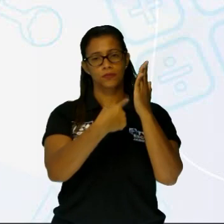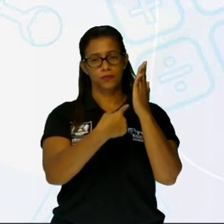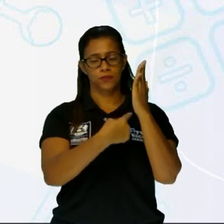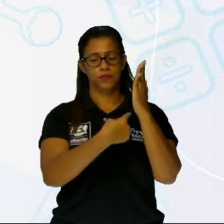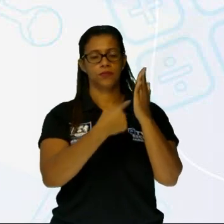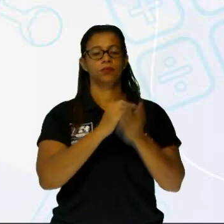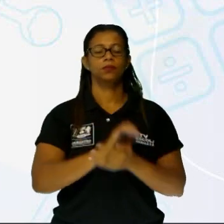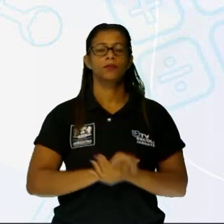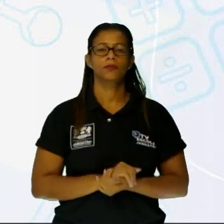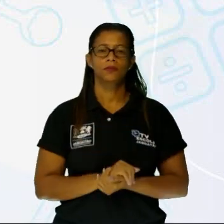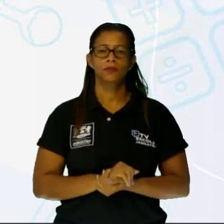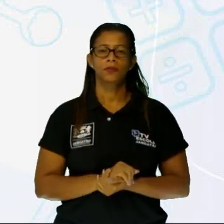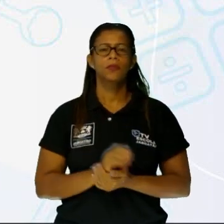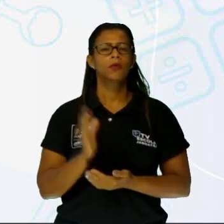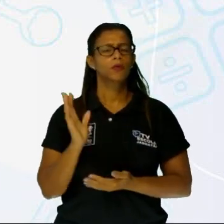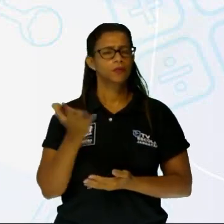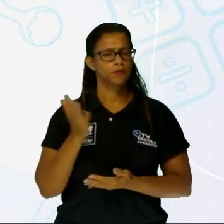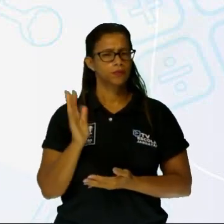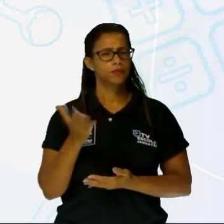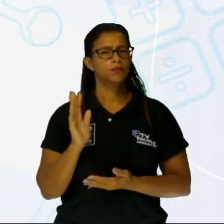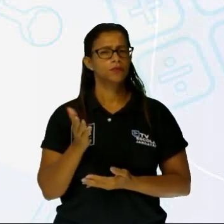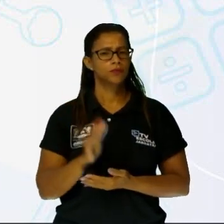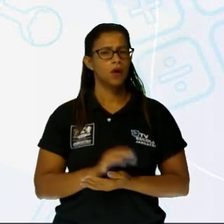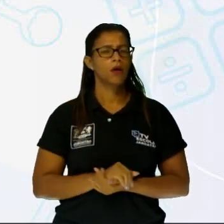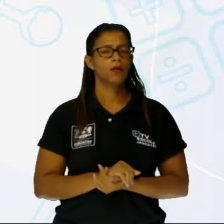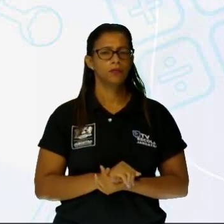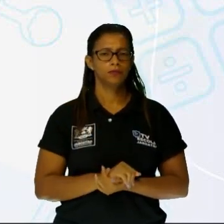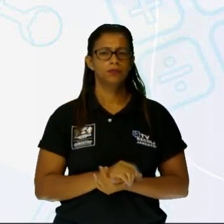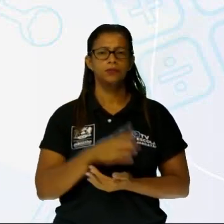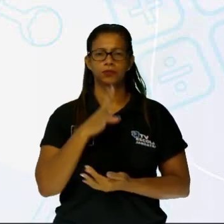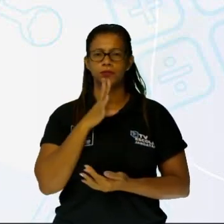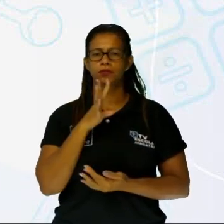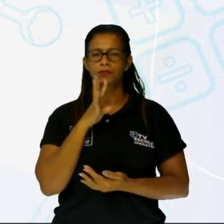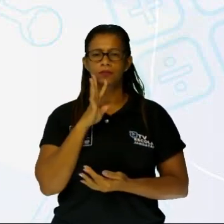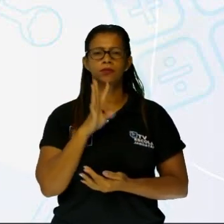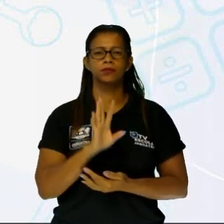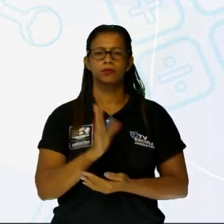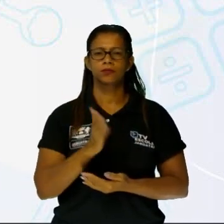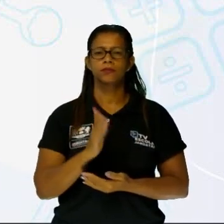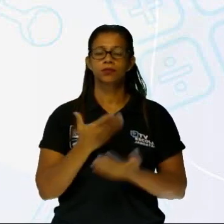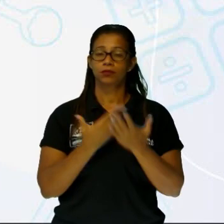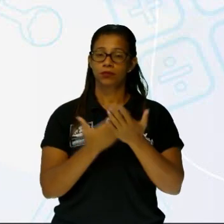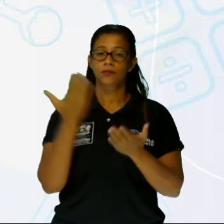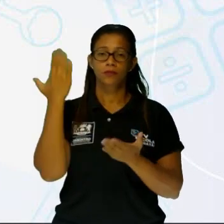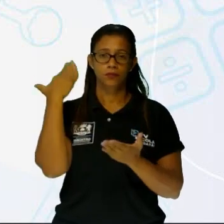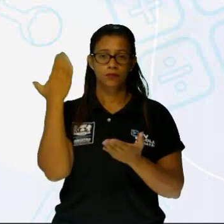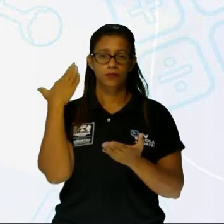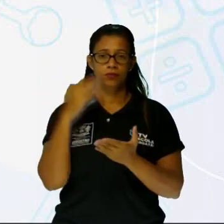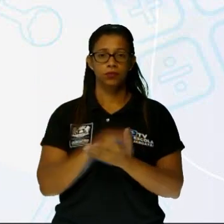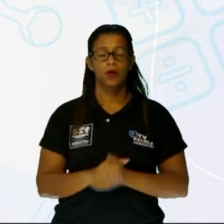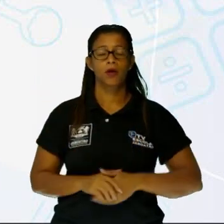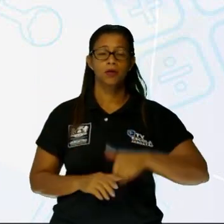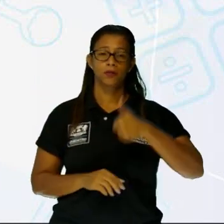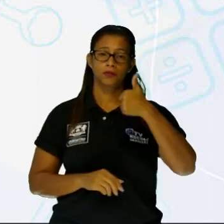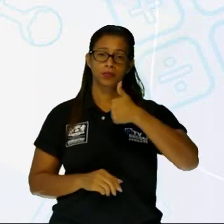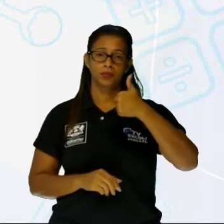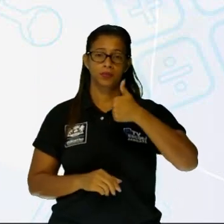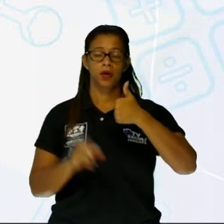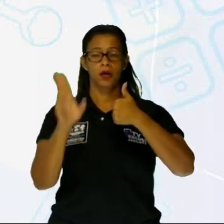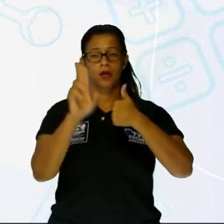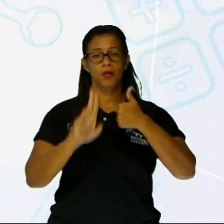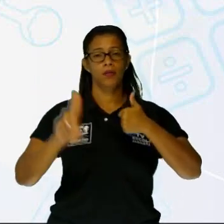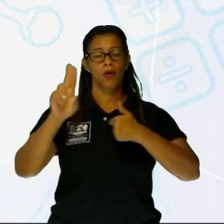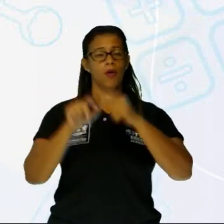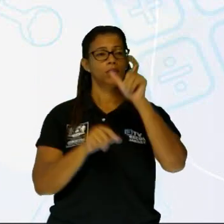a doctor. A gente já viu essa sentença anteriormente, certo? Então, primeiro eu vou usar o sujeito, né? They, no